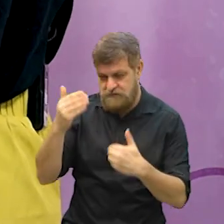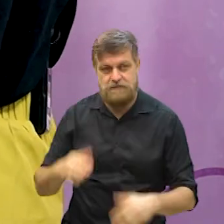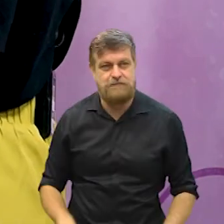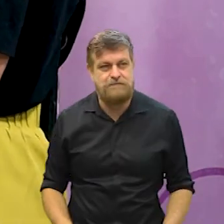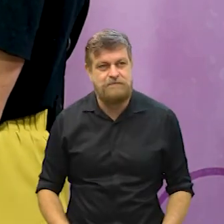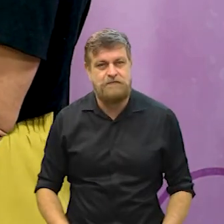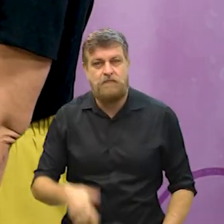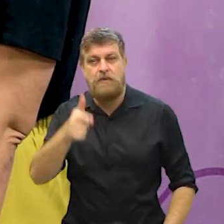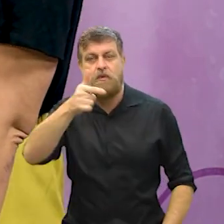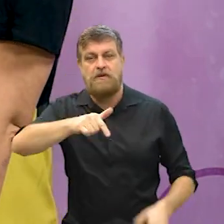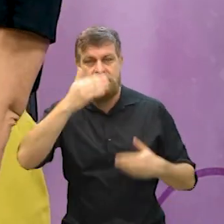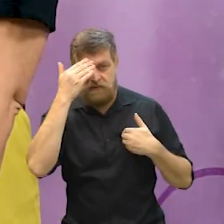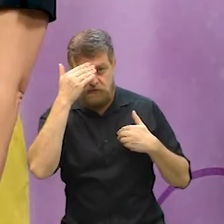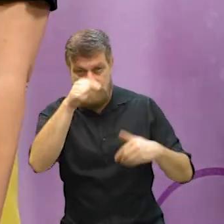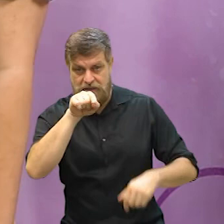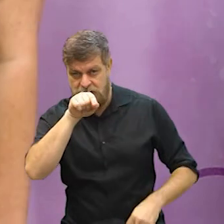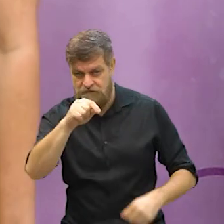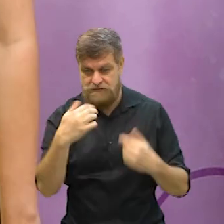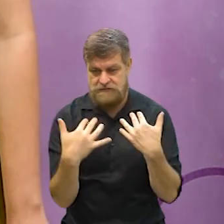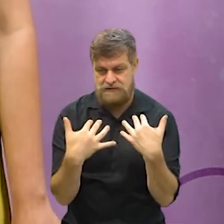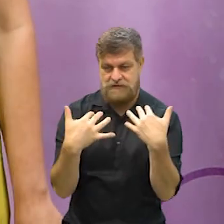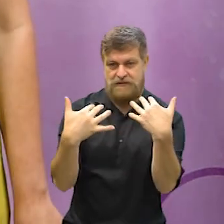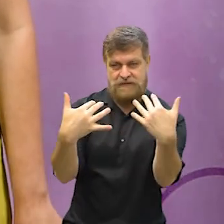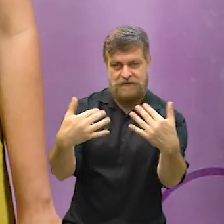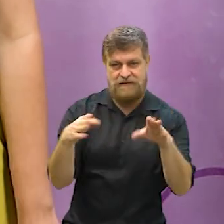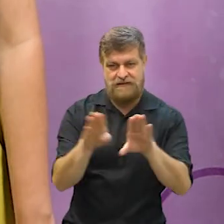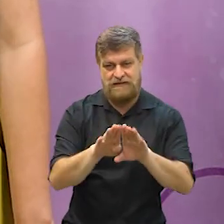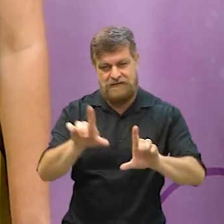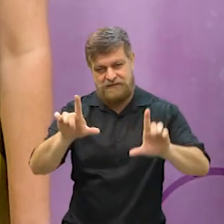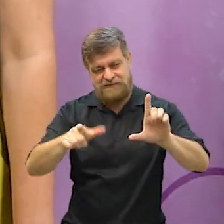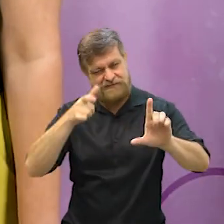agradeço. Doutor, então, mais uma vez, obrigada. Você de casa